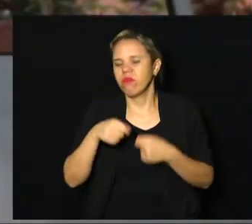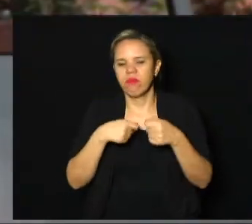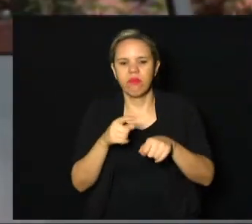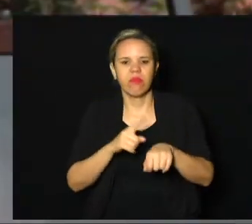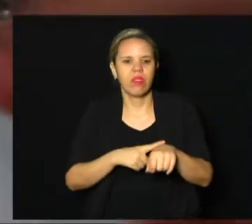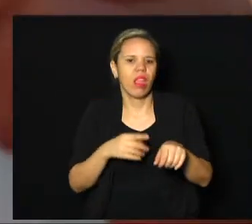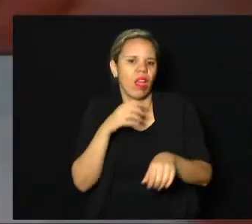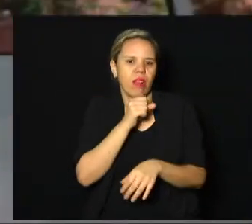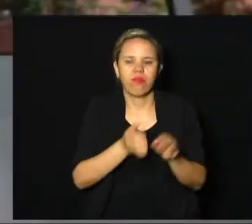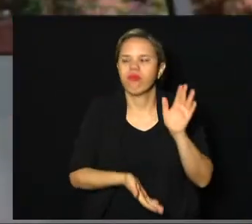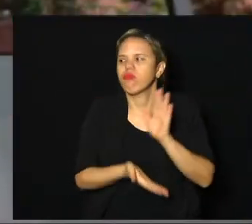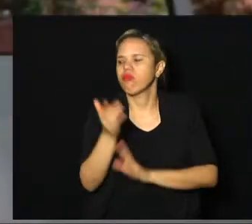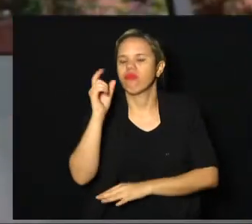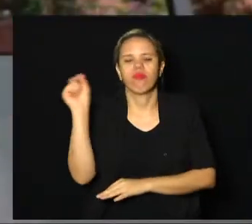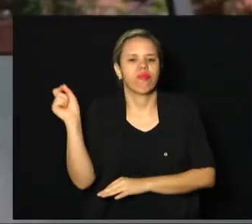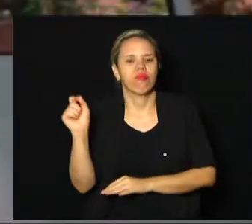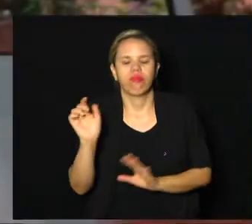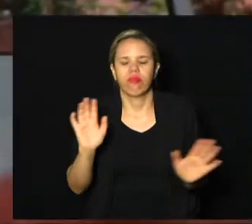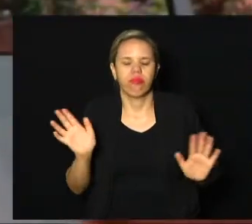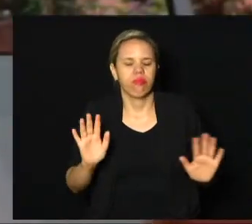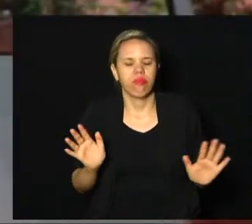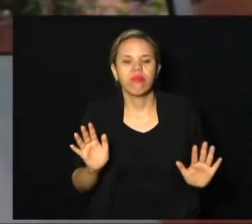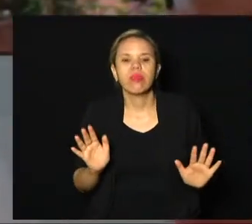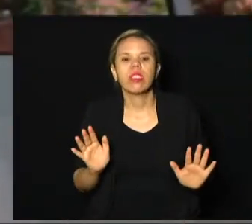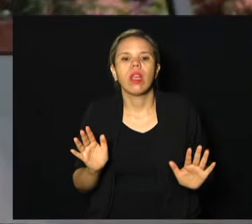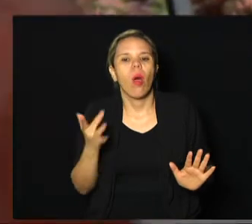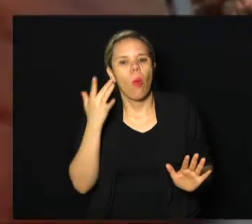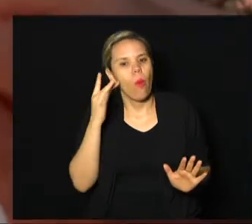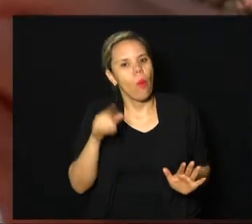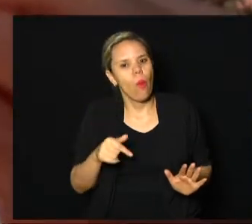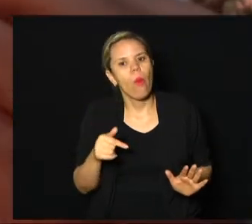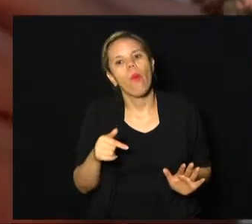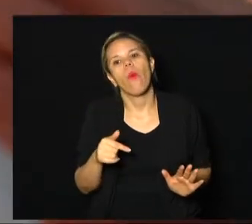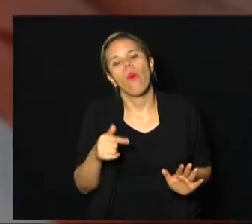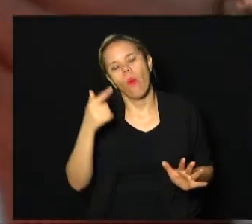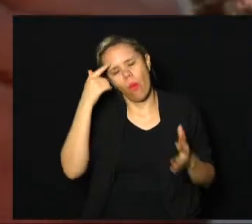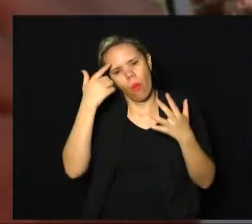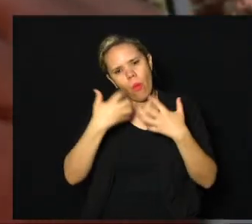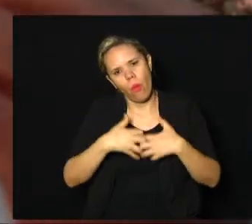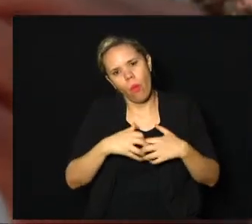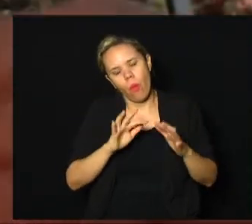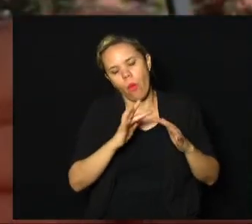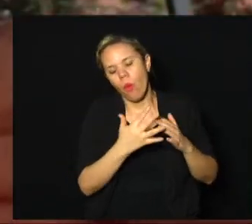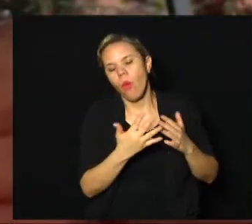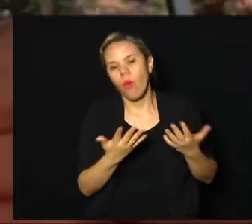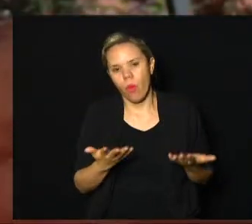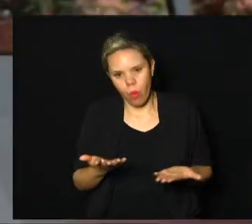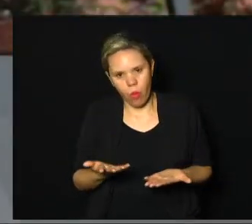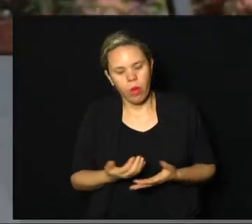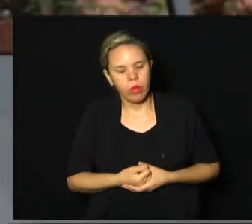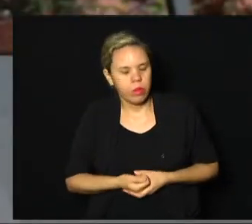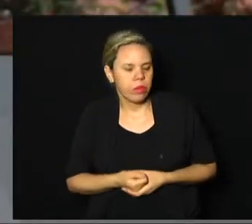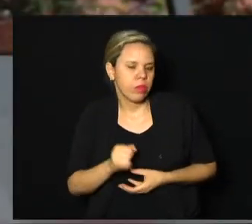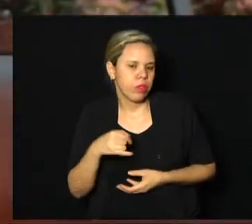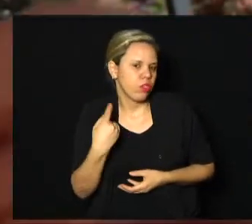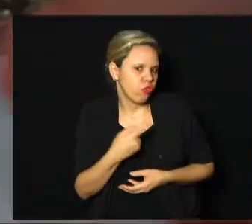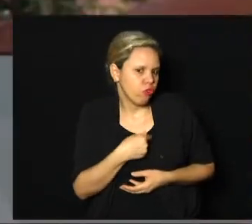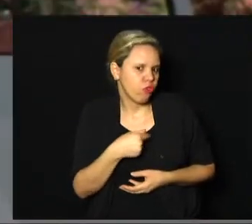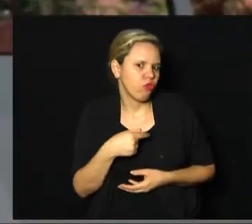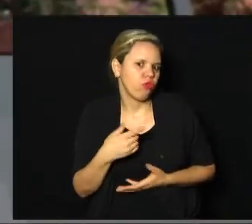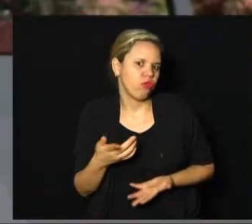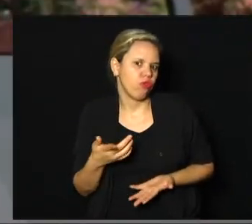da hora, já põe a roupa e já sai direto, né? Então, assim, acho que essa é uma reflexão da quarentena também, né? Assim, se a gente